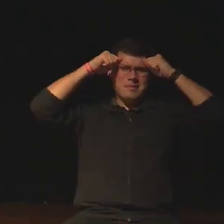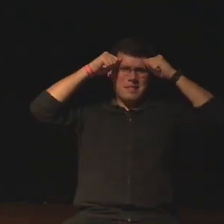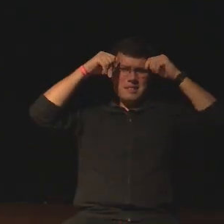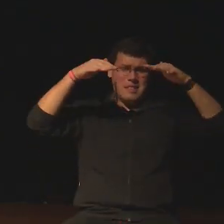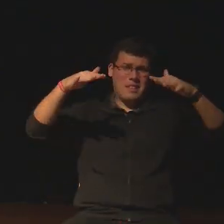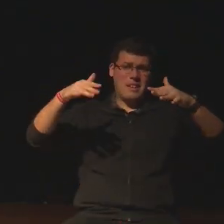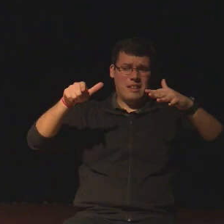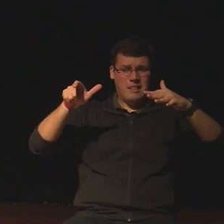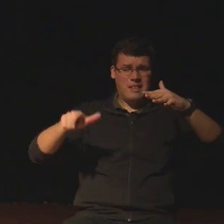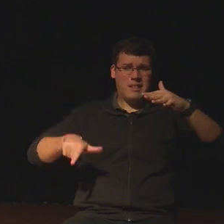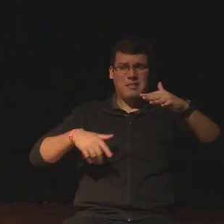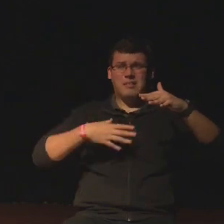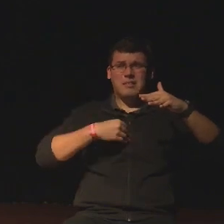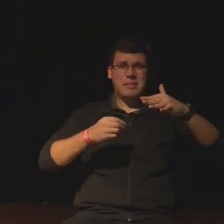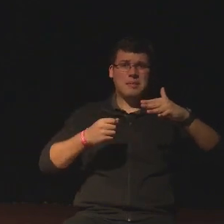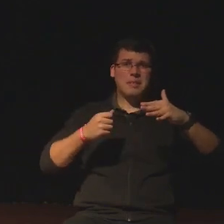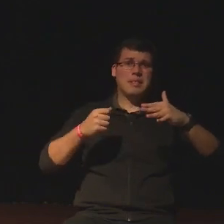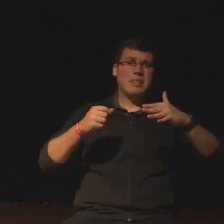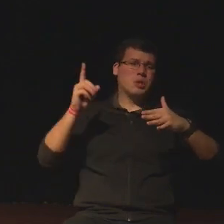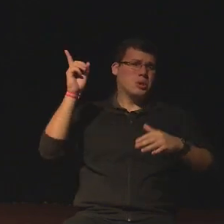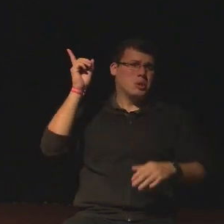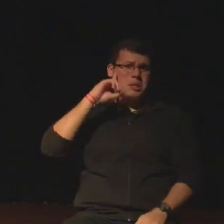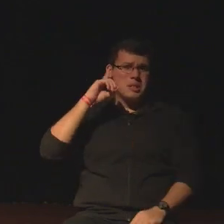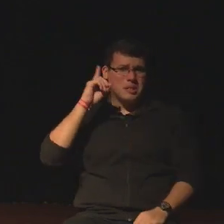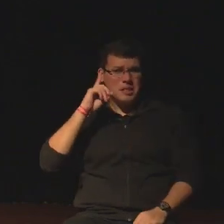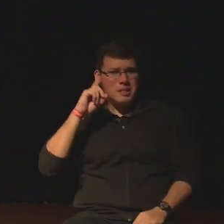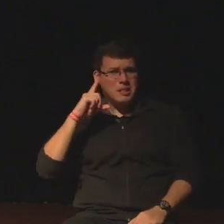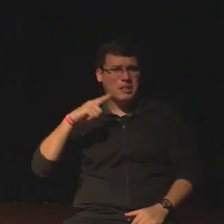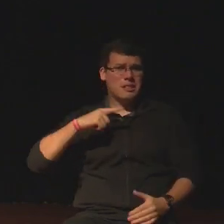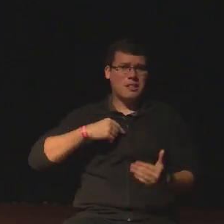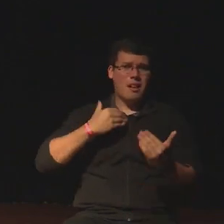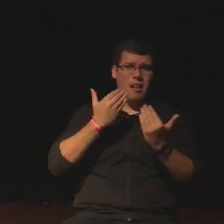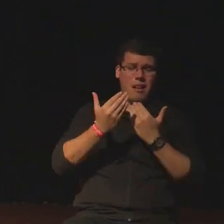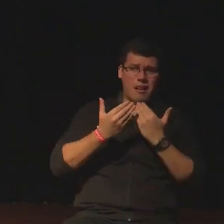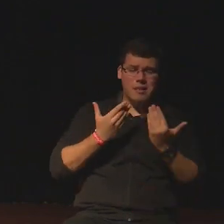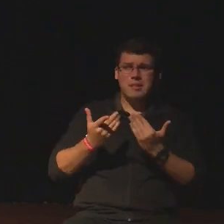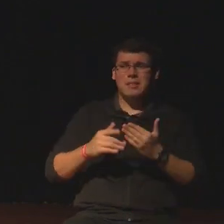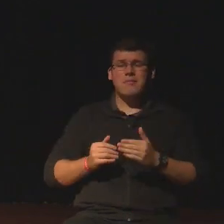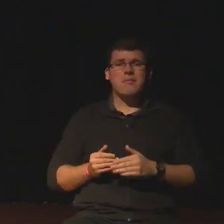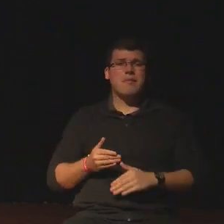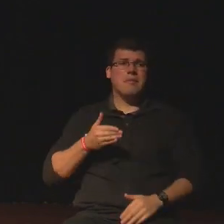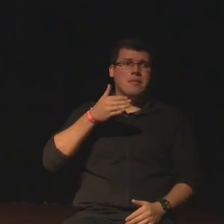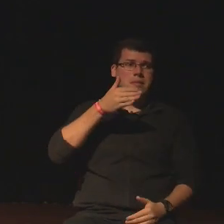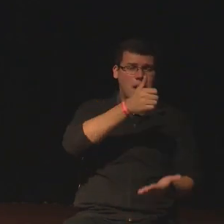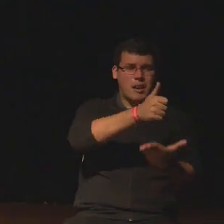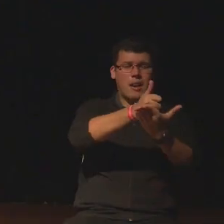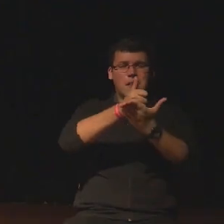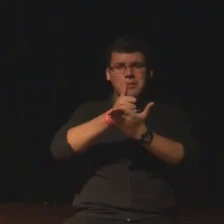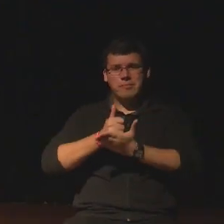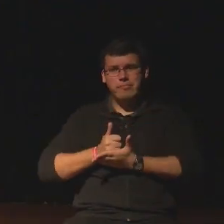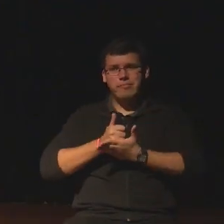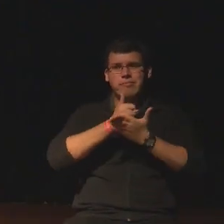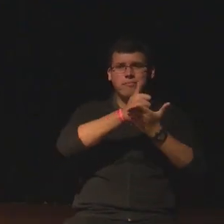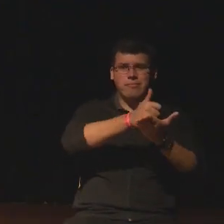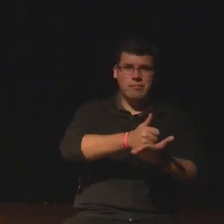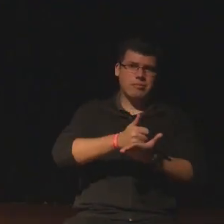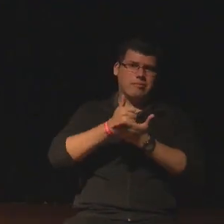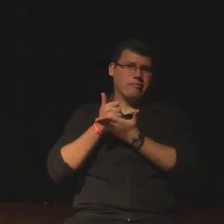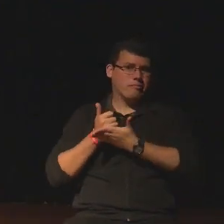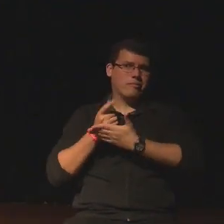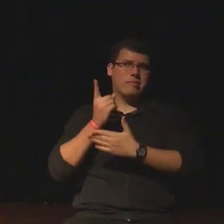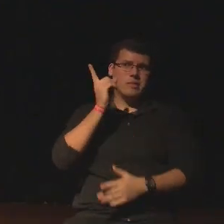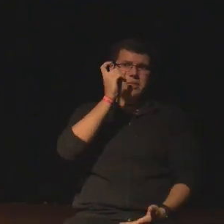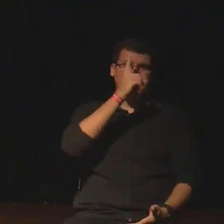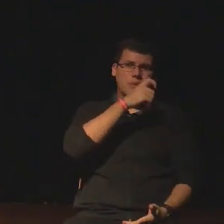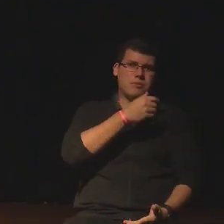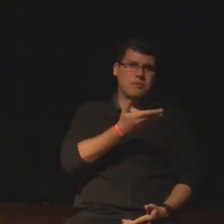que terapia todo dia, escola, vai, leva, busca, vai, sabe? É complicado. Até para